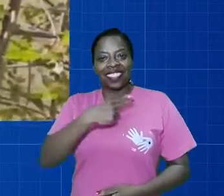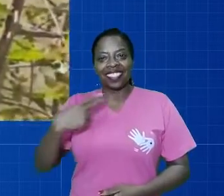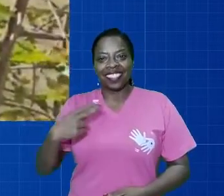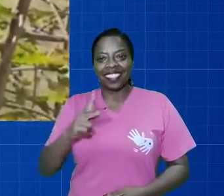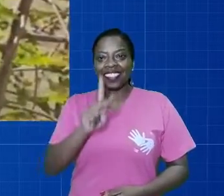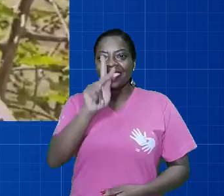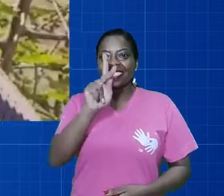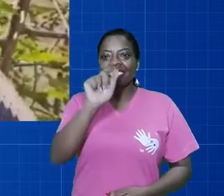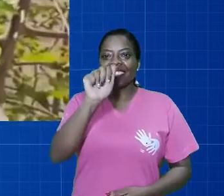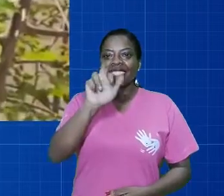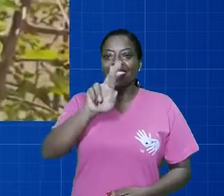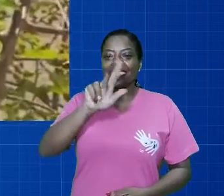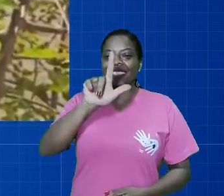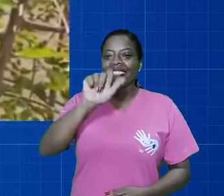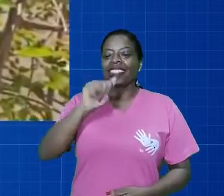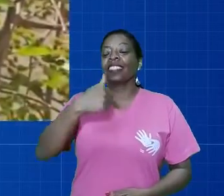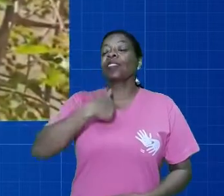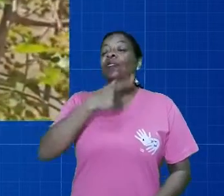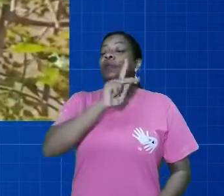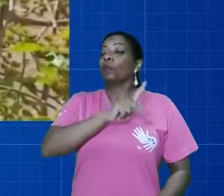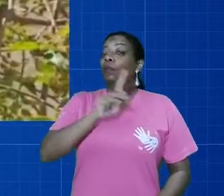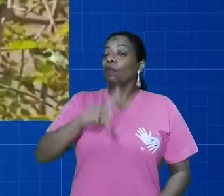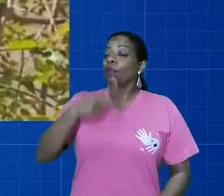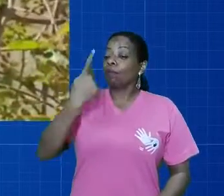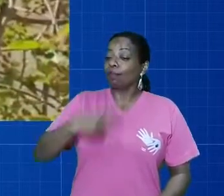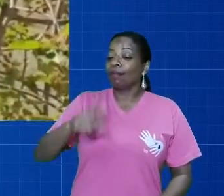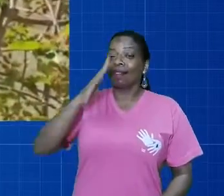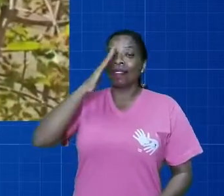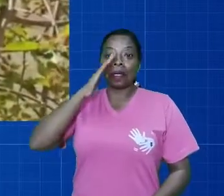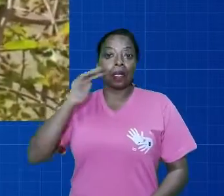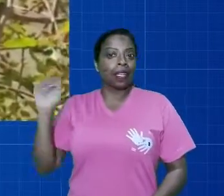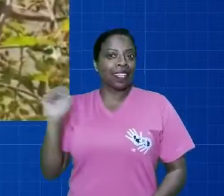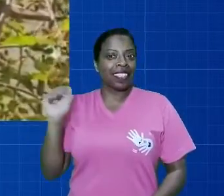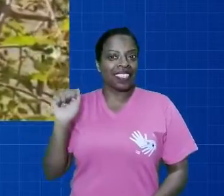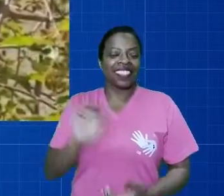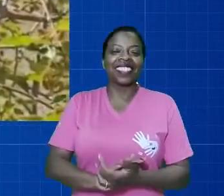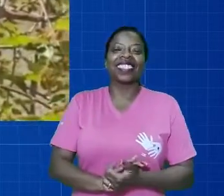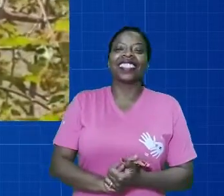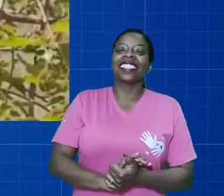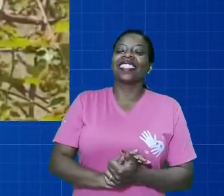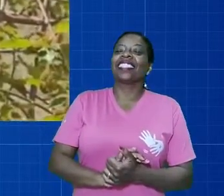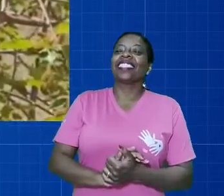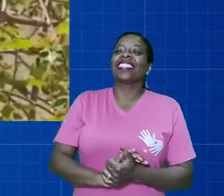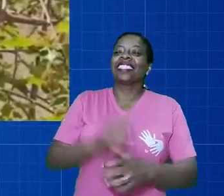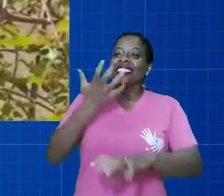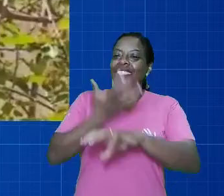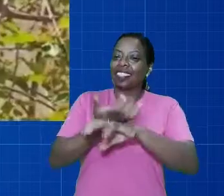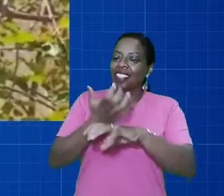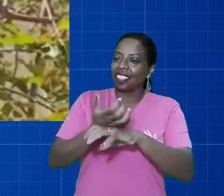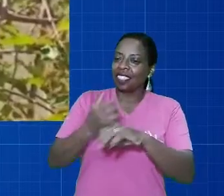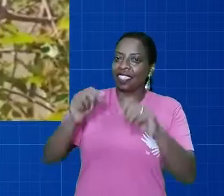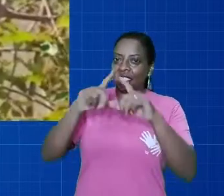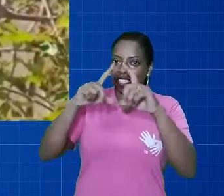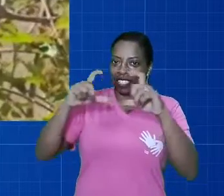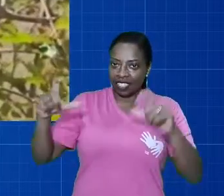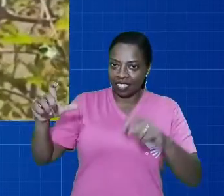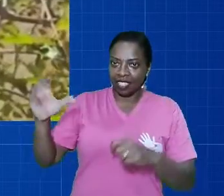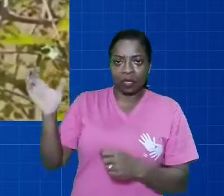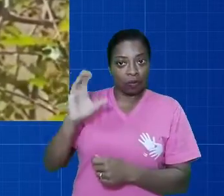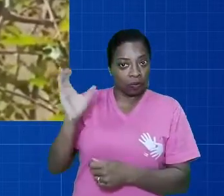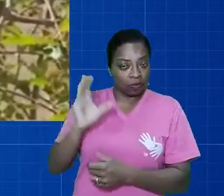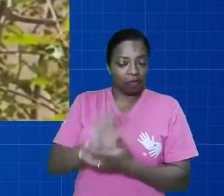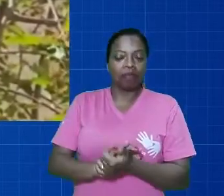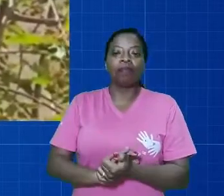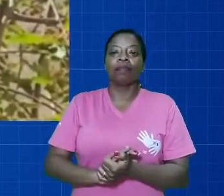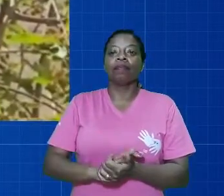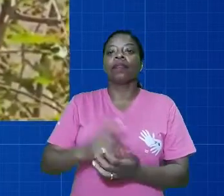Olá, meu nome é Carla, eu sou professora do município de Araucária, de ciências, e eu tive uma